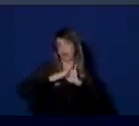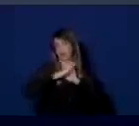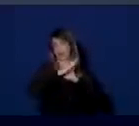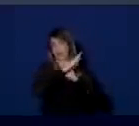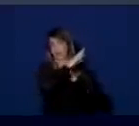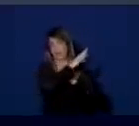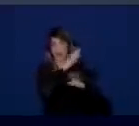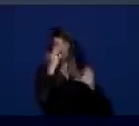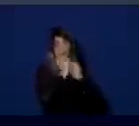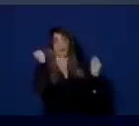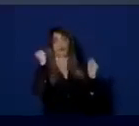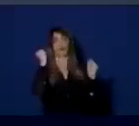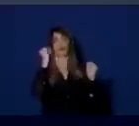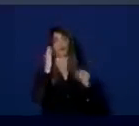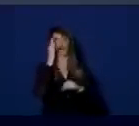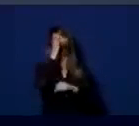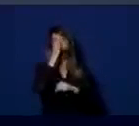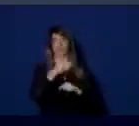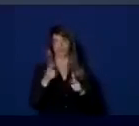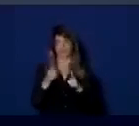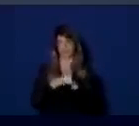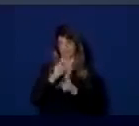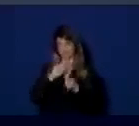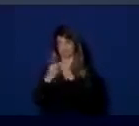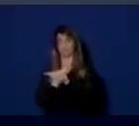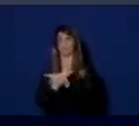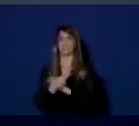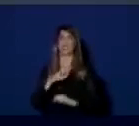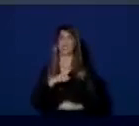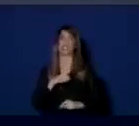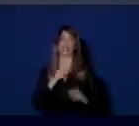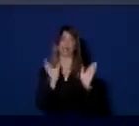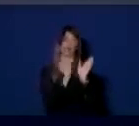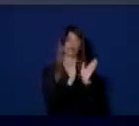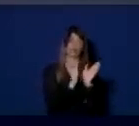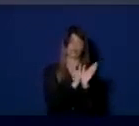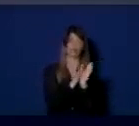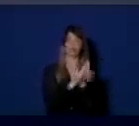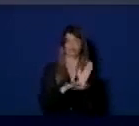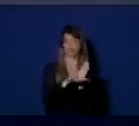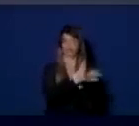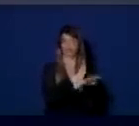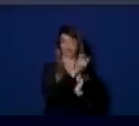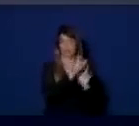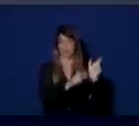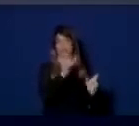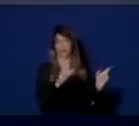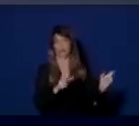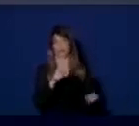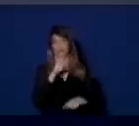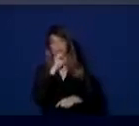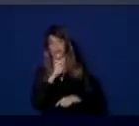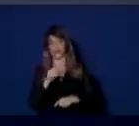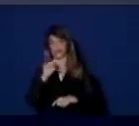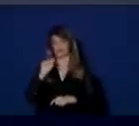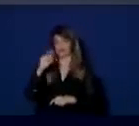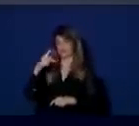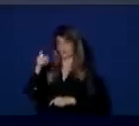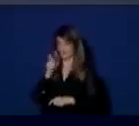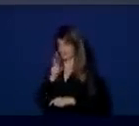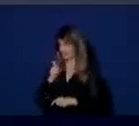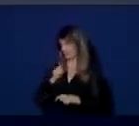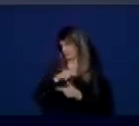com lucro lá na frente aquela dívida conversível. E tem um universo enorme de gente, Verde, SPX, etc.,